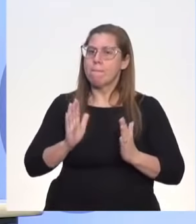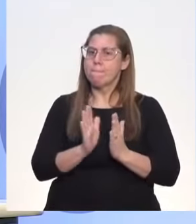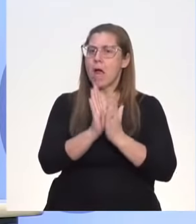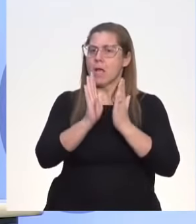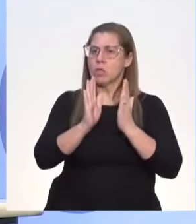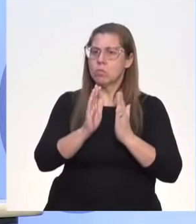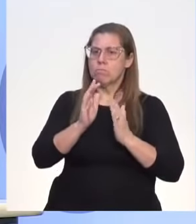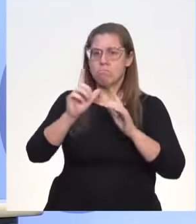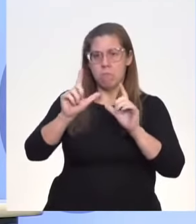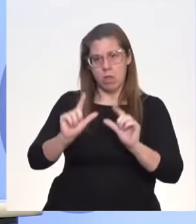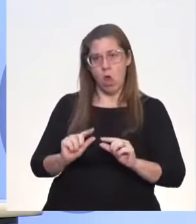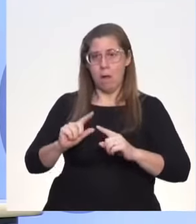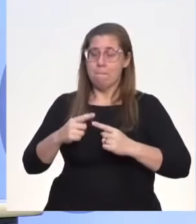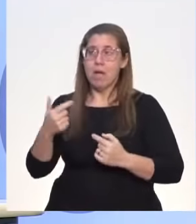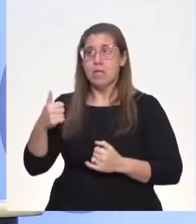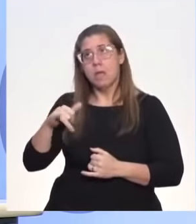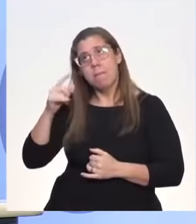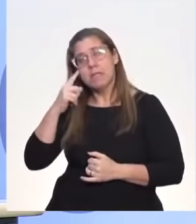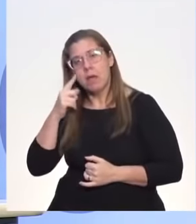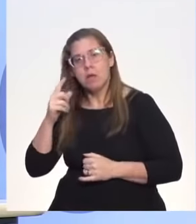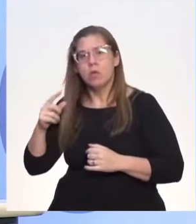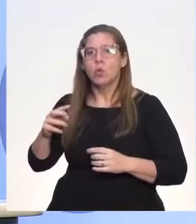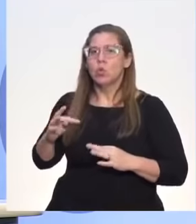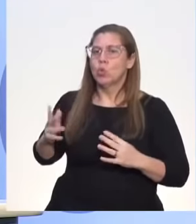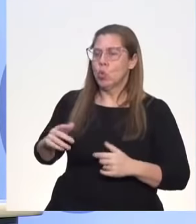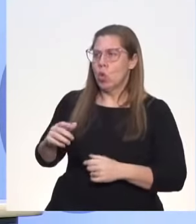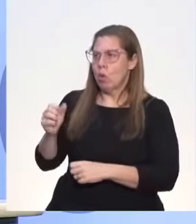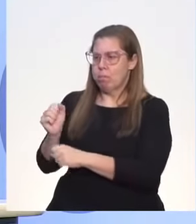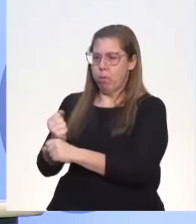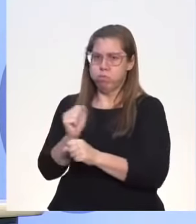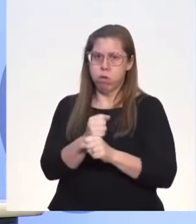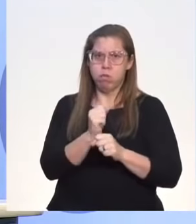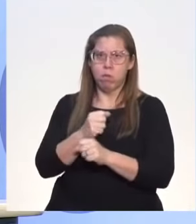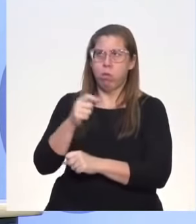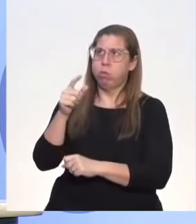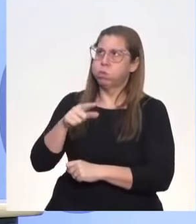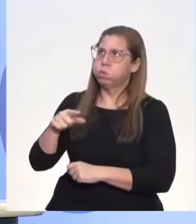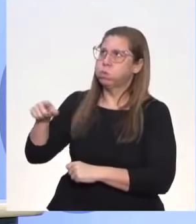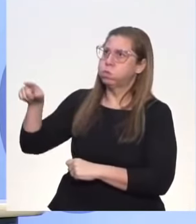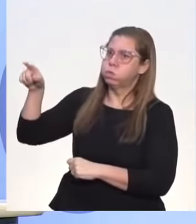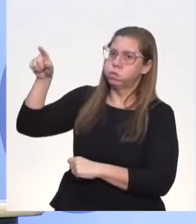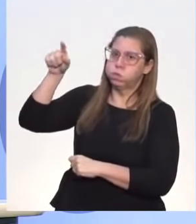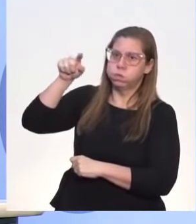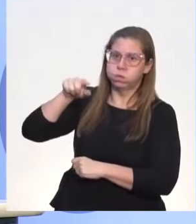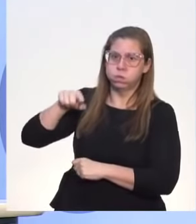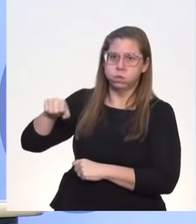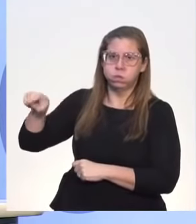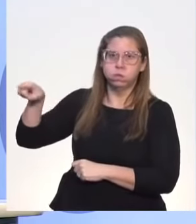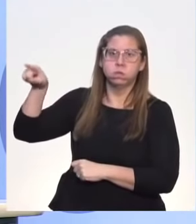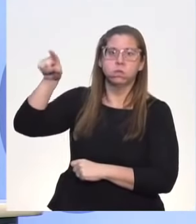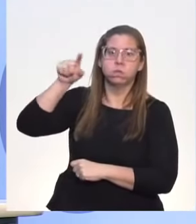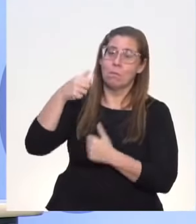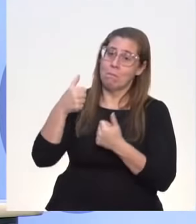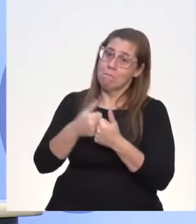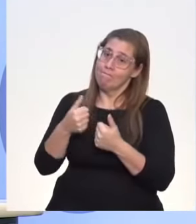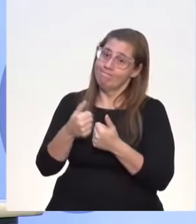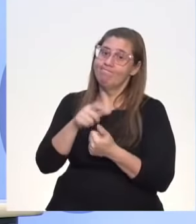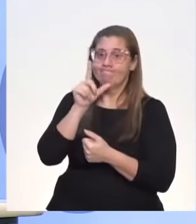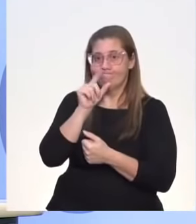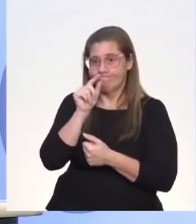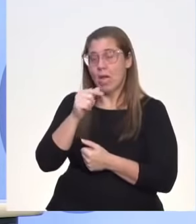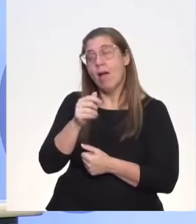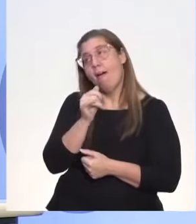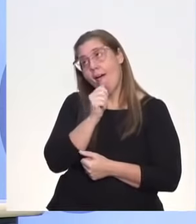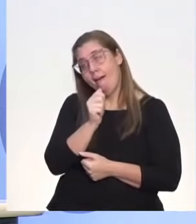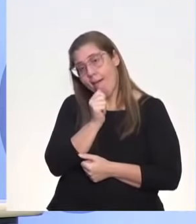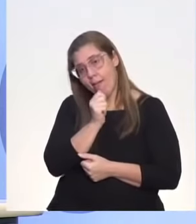impacto Menor Mas você imaginar que você tem que produzir toda aquela estrutura ela vai ficar girando ali no caminho de várias aves e tal então